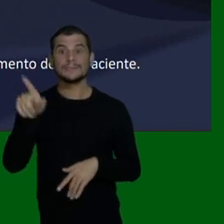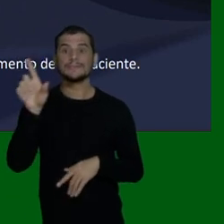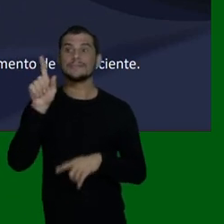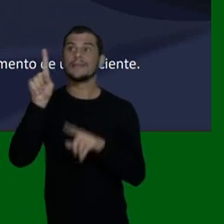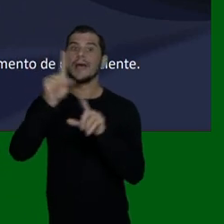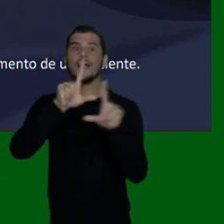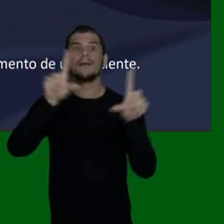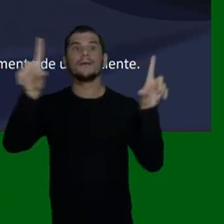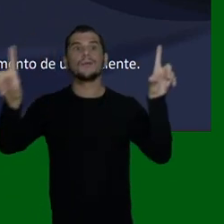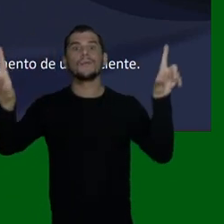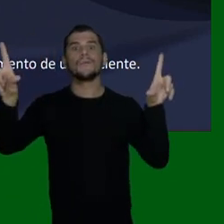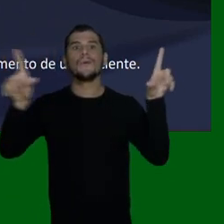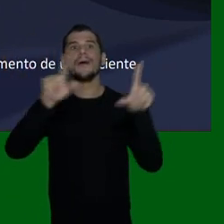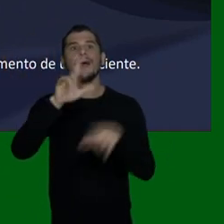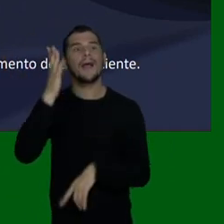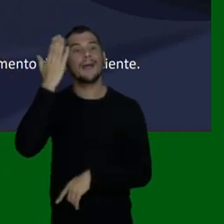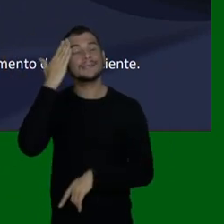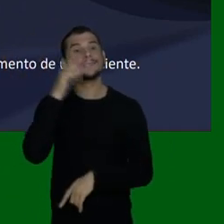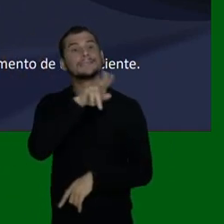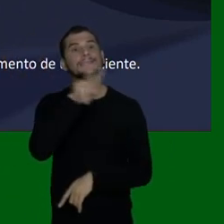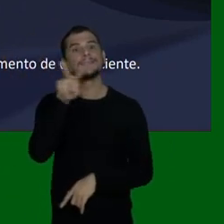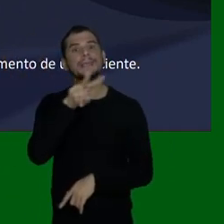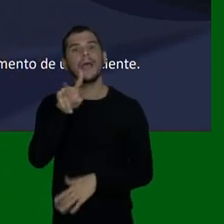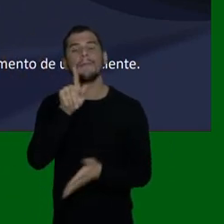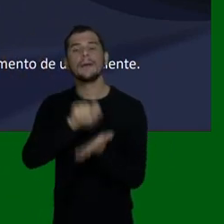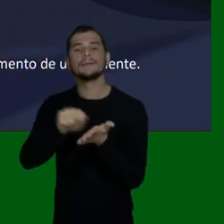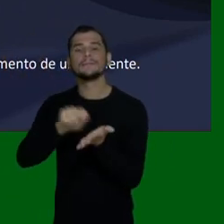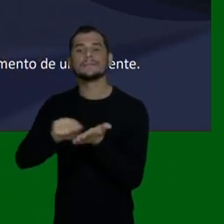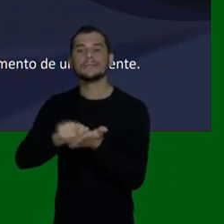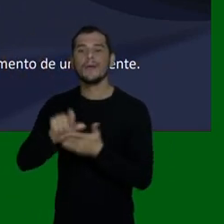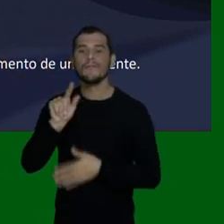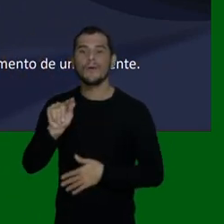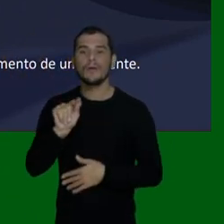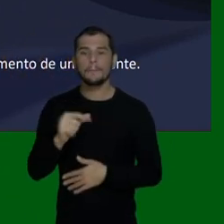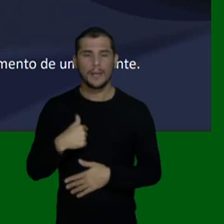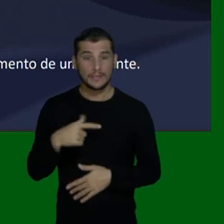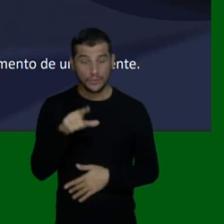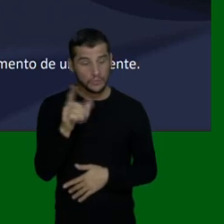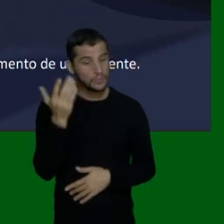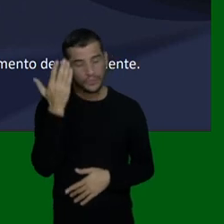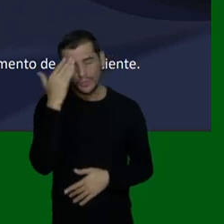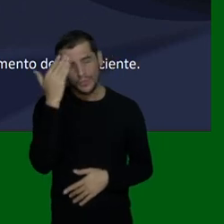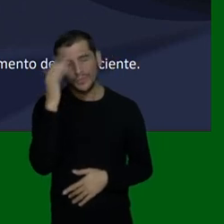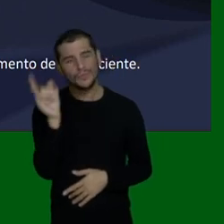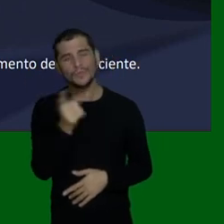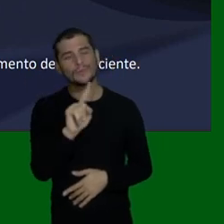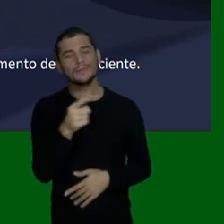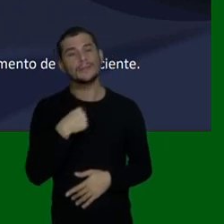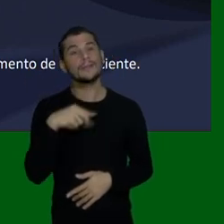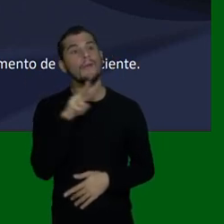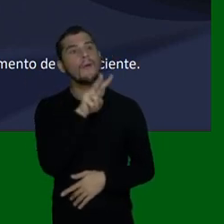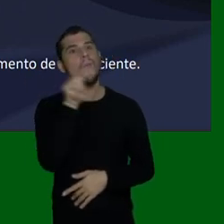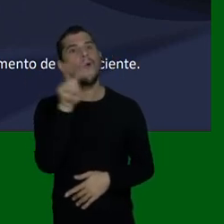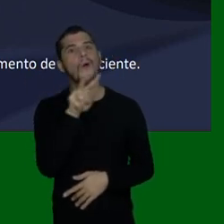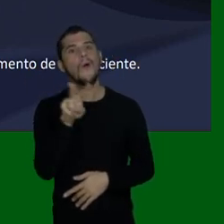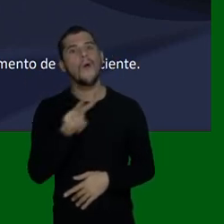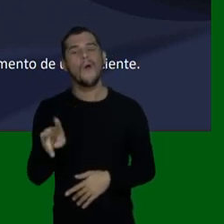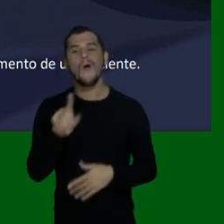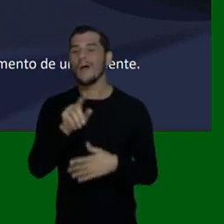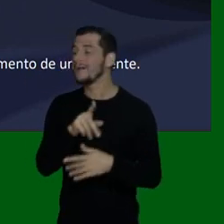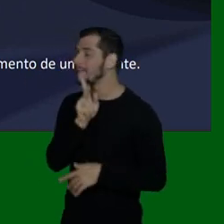Ah mas tá bom tu sabe o que tá escrito no quadro não mas tu não entendesse eu sei o que a professora